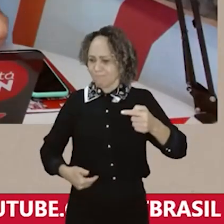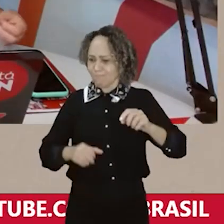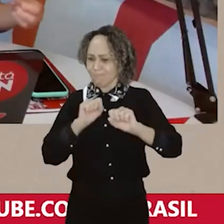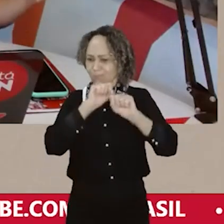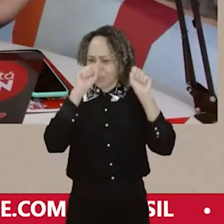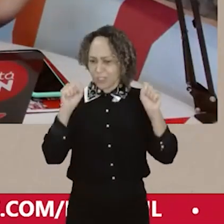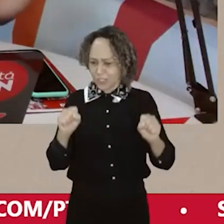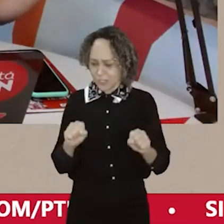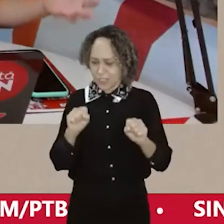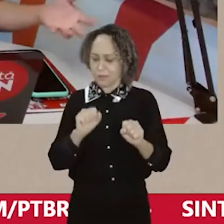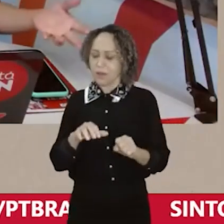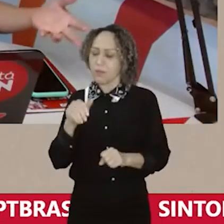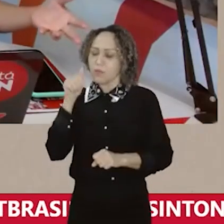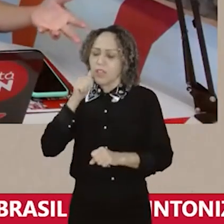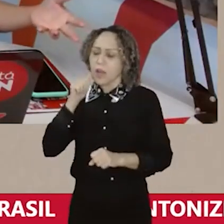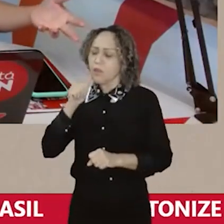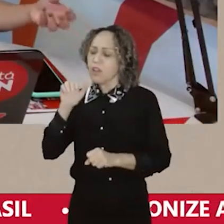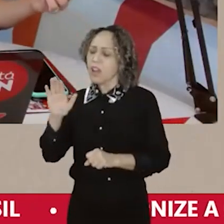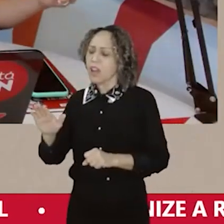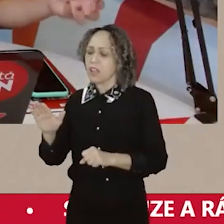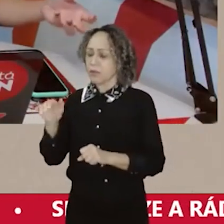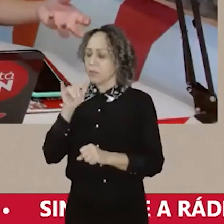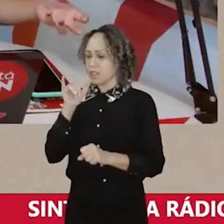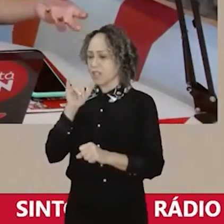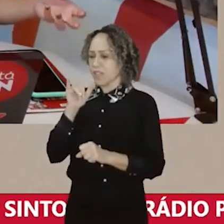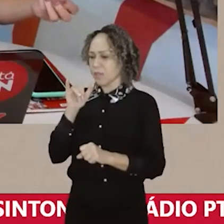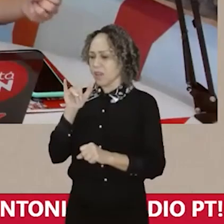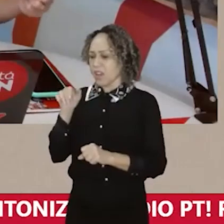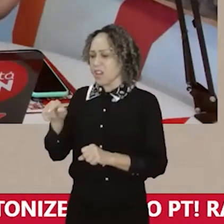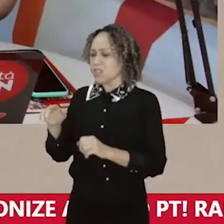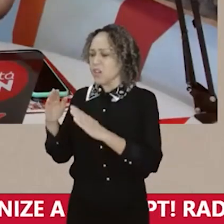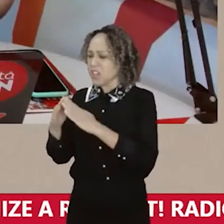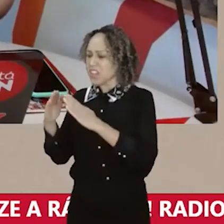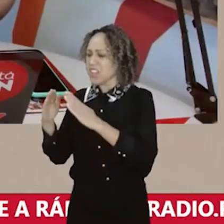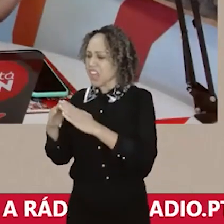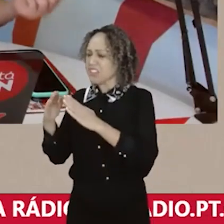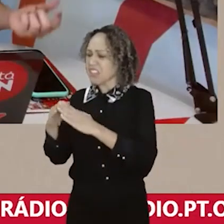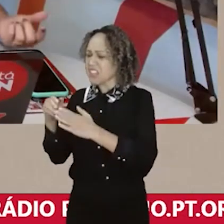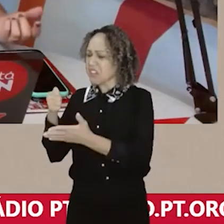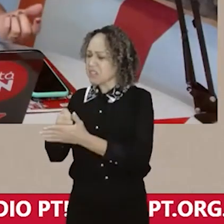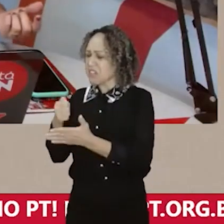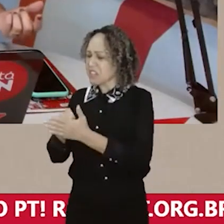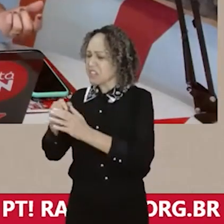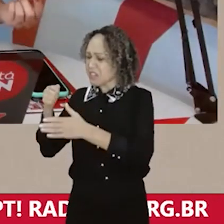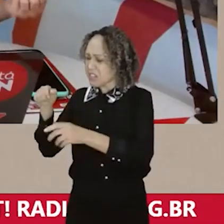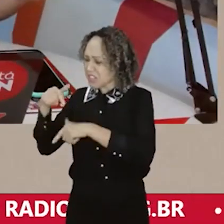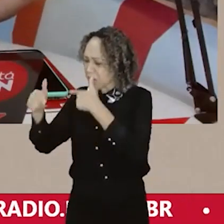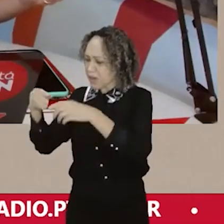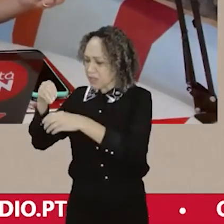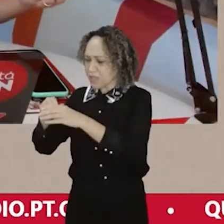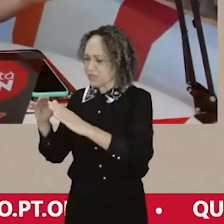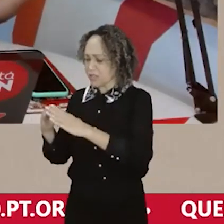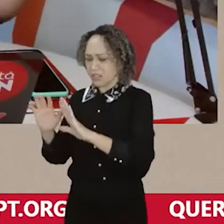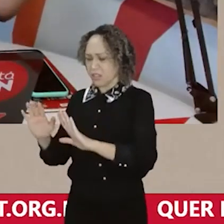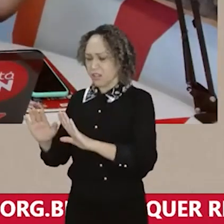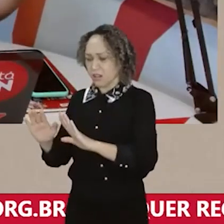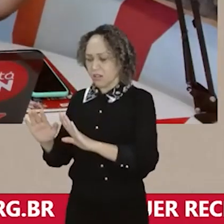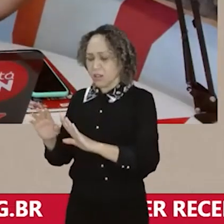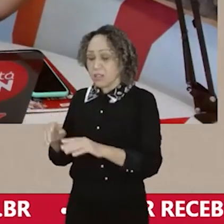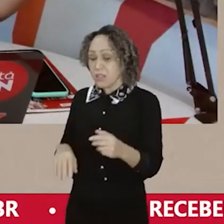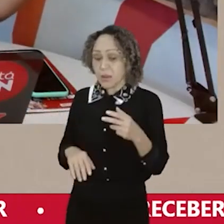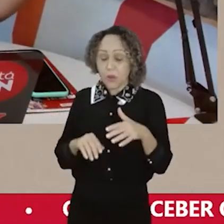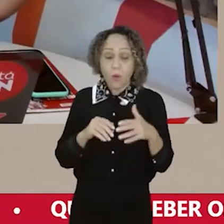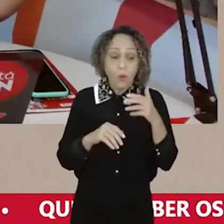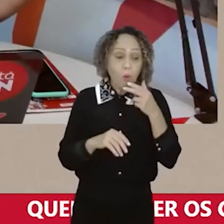unicamente doméstico, quase tutelada, né, por esse companheiro, por esse marido, ela também cria uma rede social, que é fundamental,